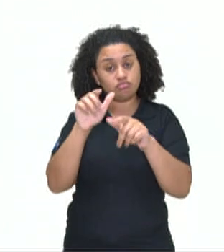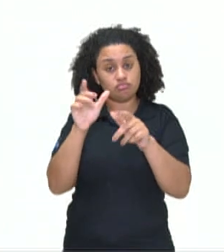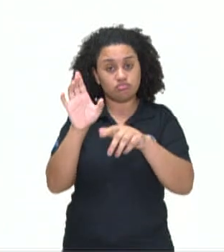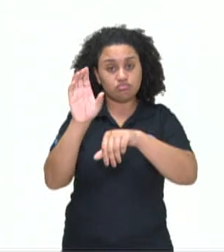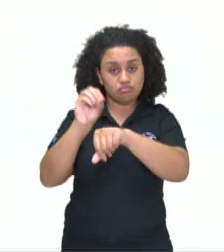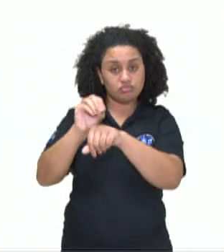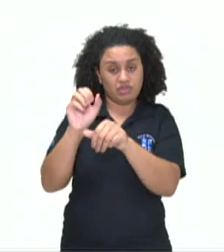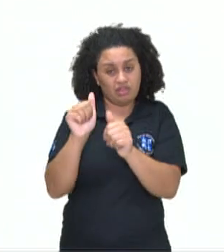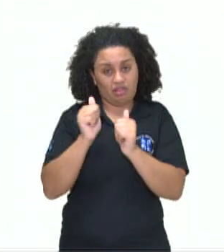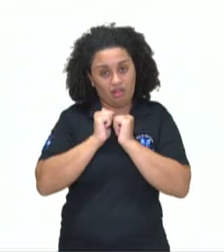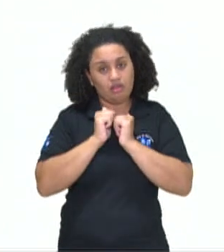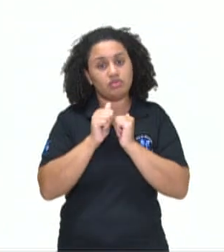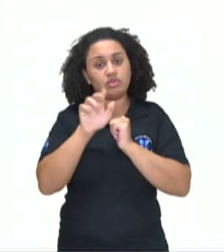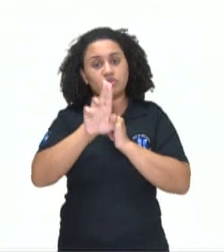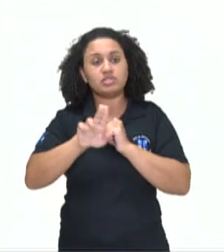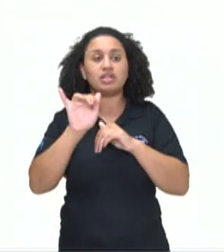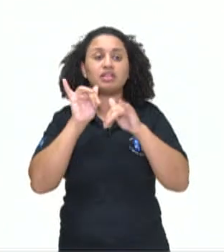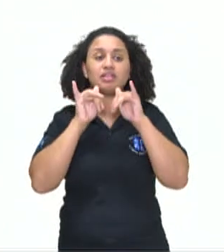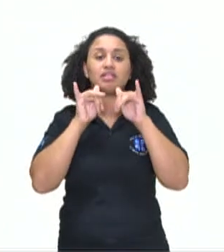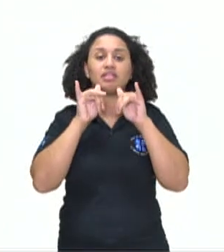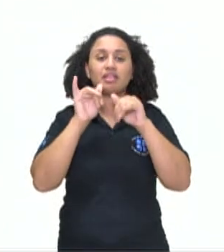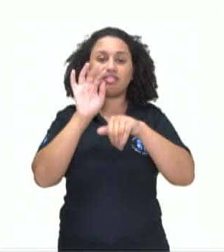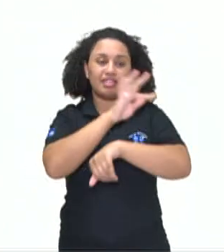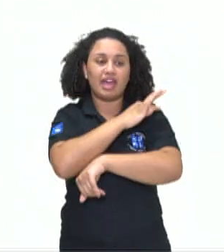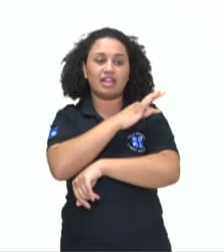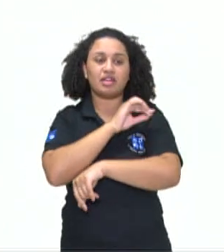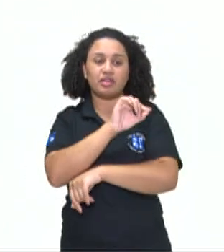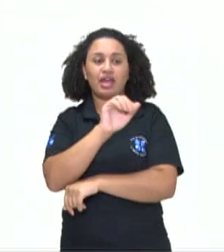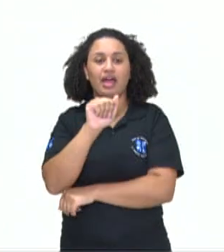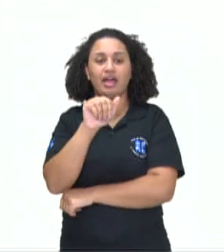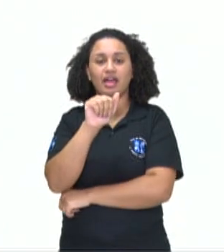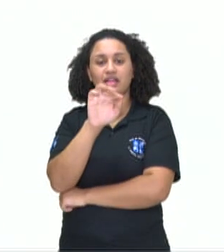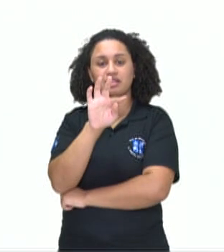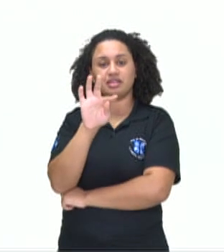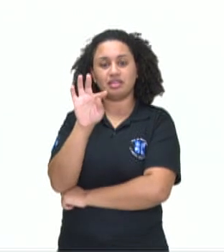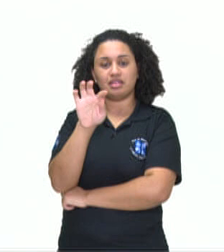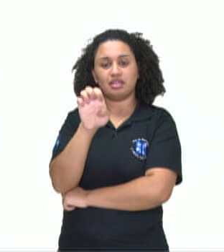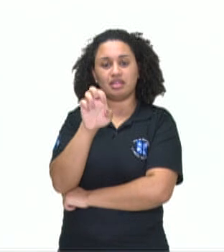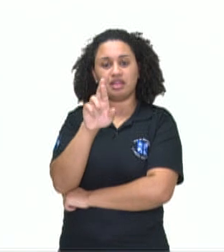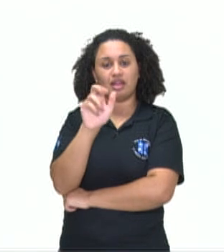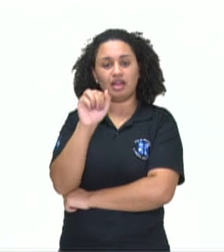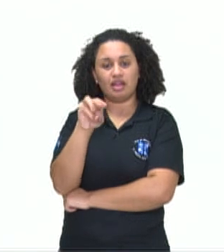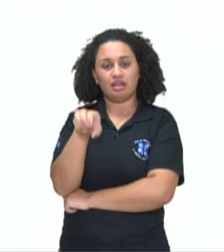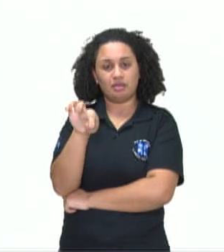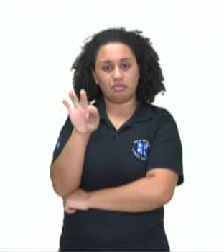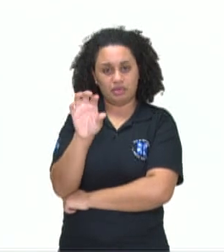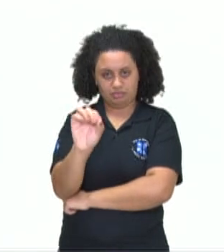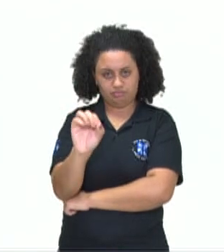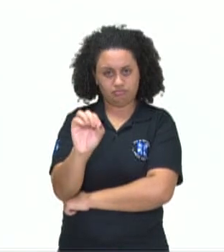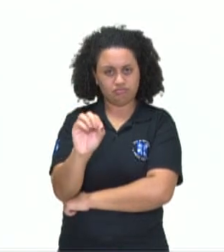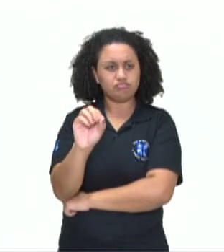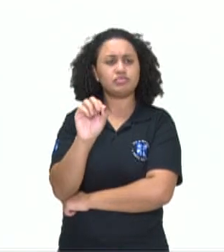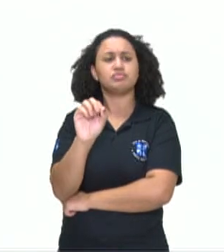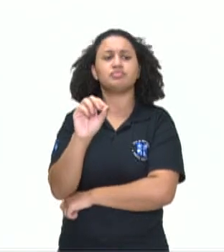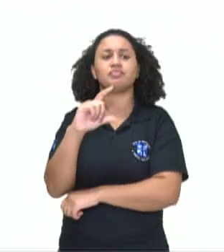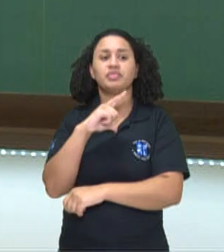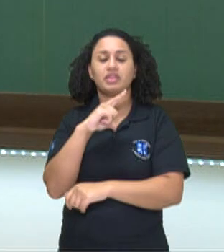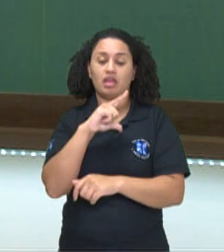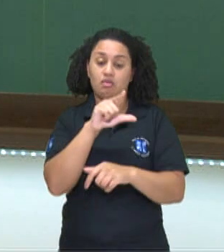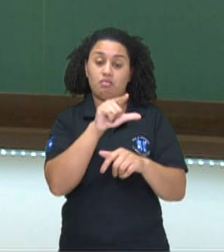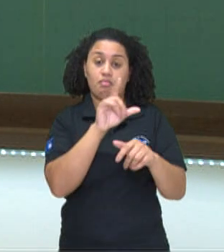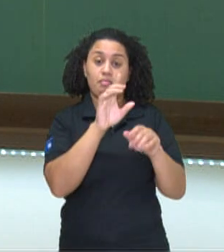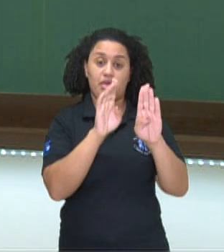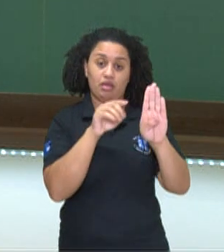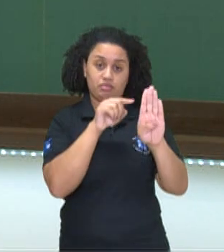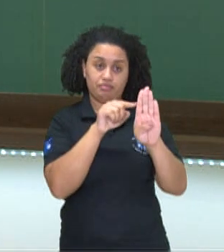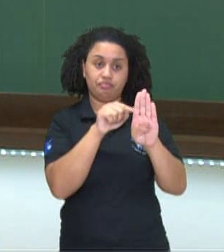usando a técnica do aterramento. A gente vai ver isso agora. Então olha só, eu tenho aqui um corpo B que está